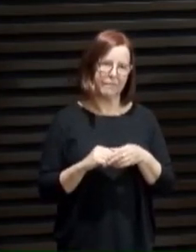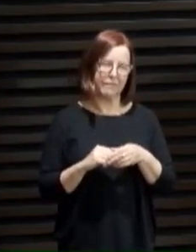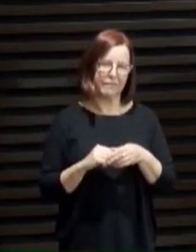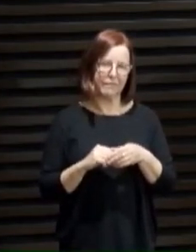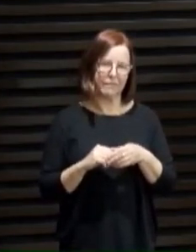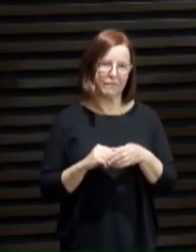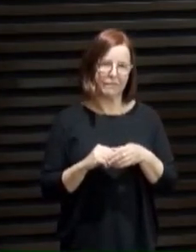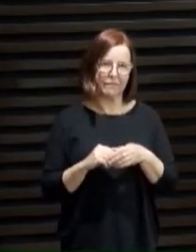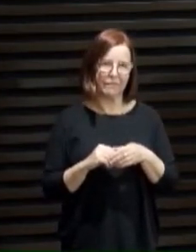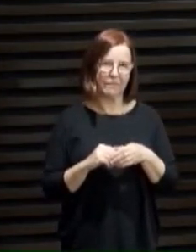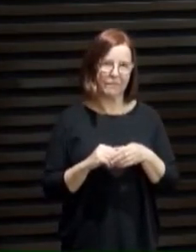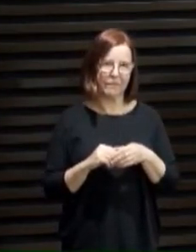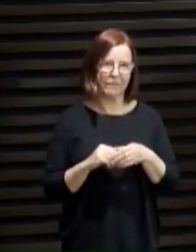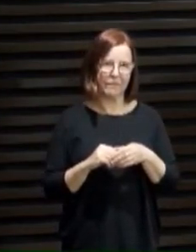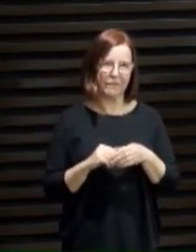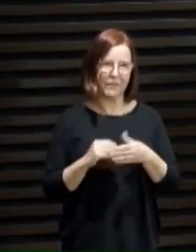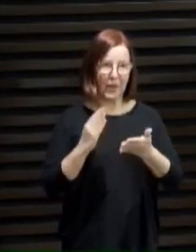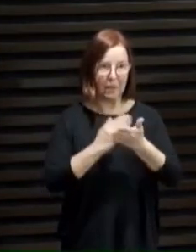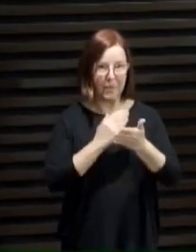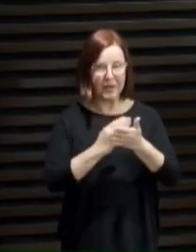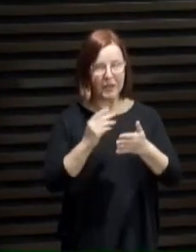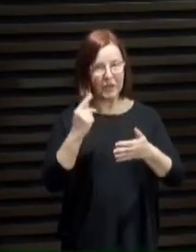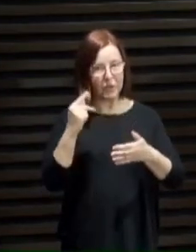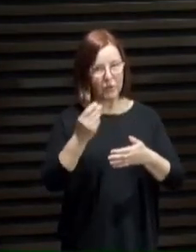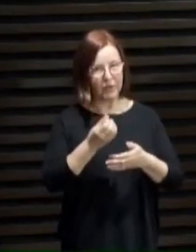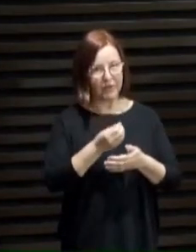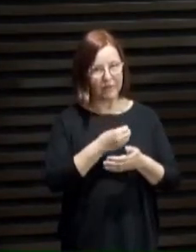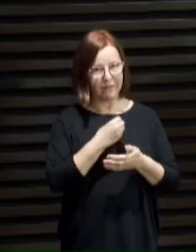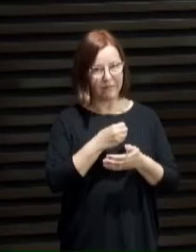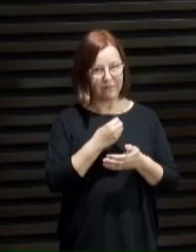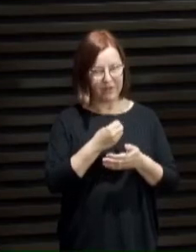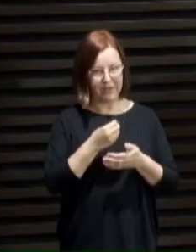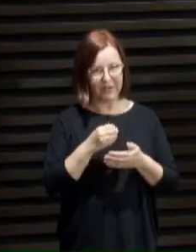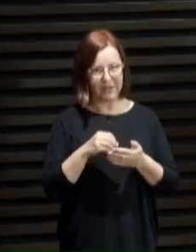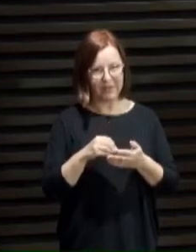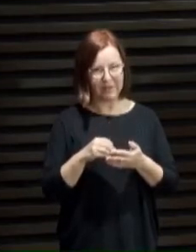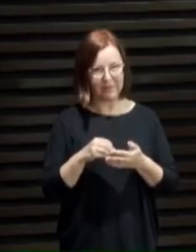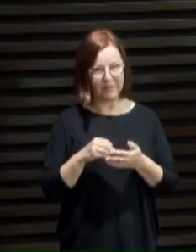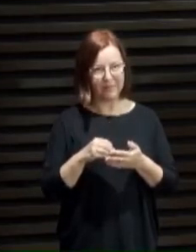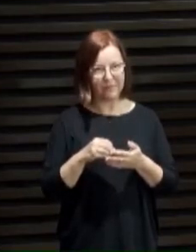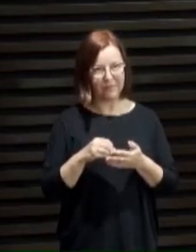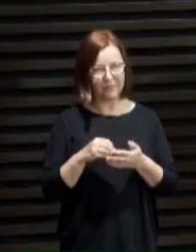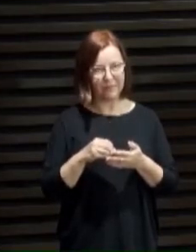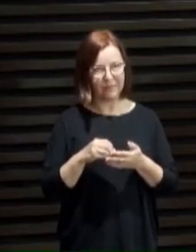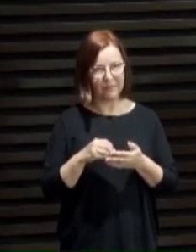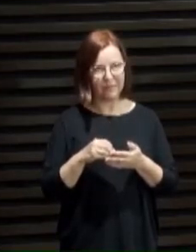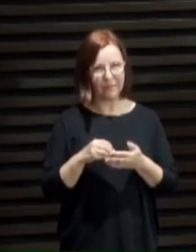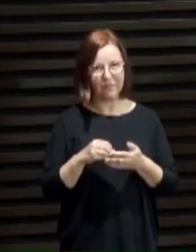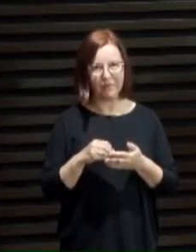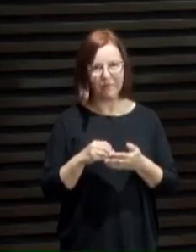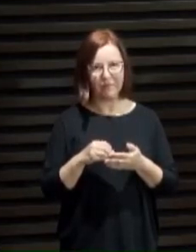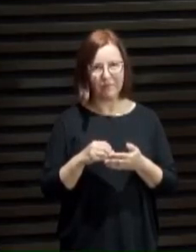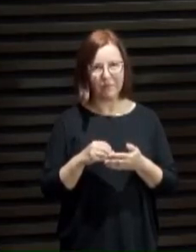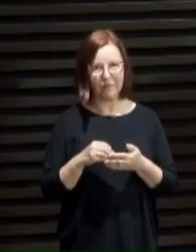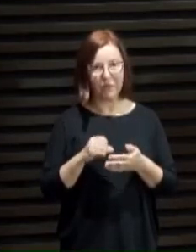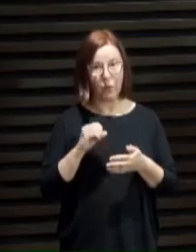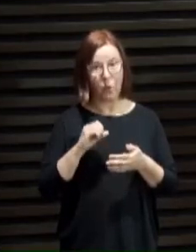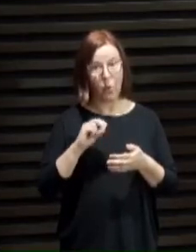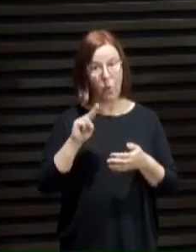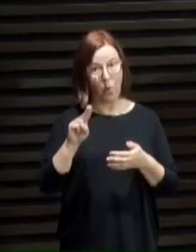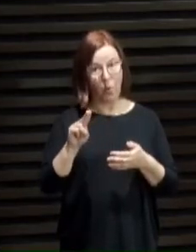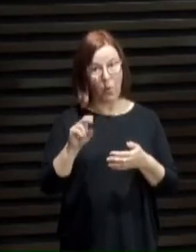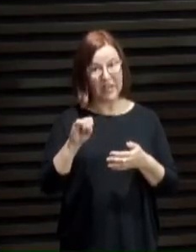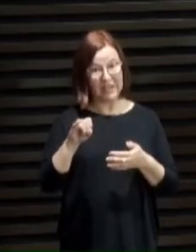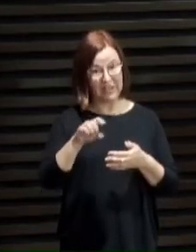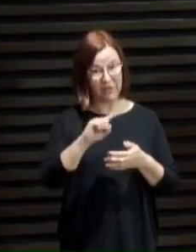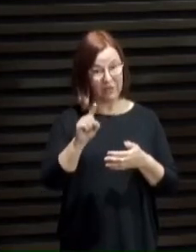parte da sua vida foi vivendo dentro de um cenário em que as pessoas são piedosas. Ou se você não cresceu na igreja, você viveu debaixo de uma